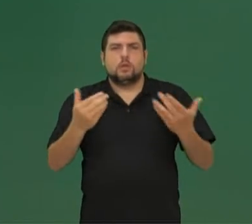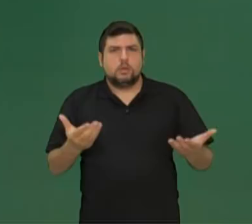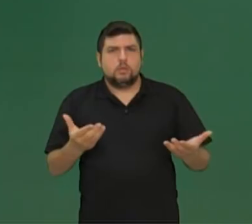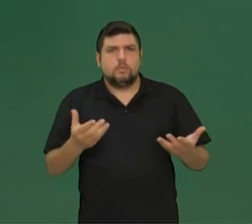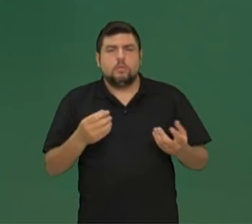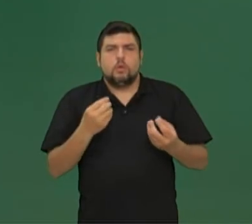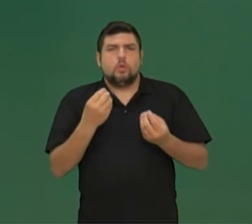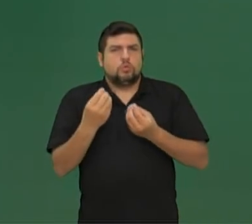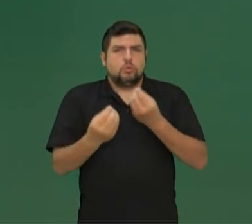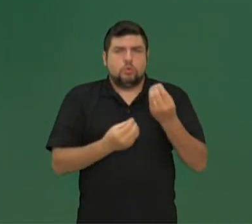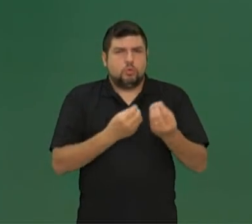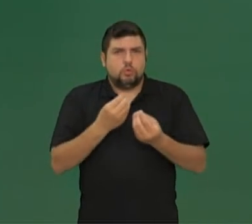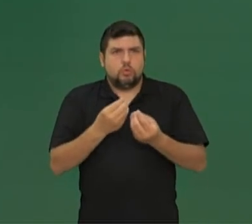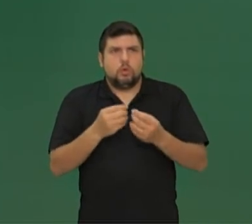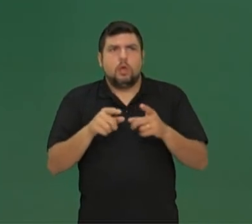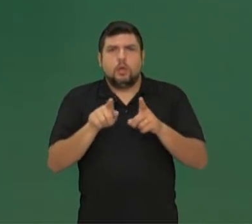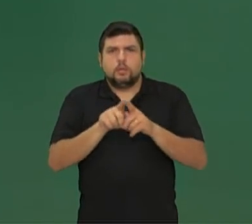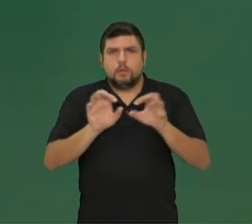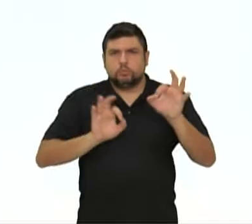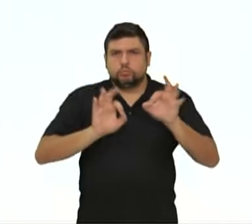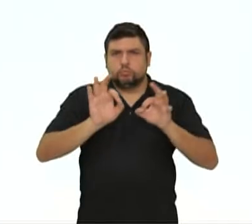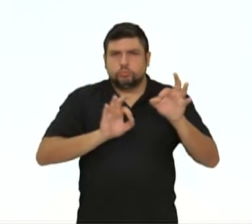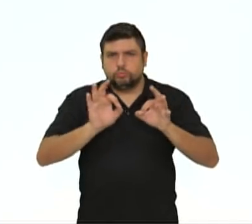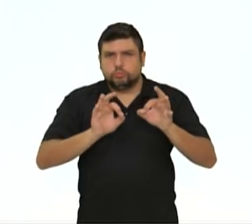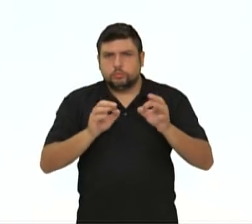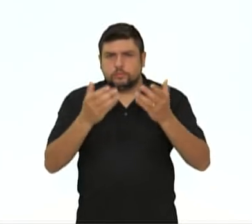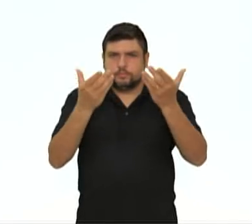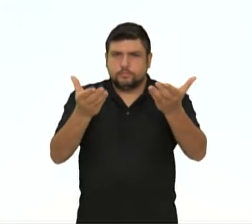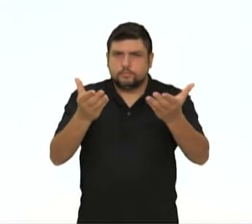Talvez uma regrinha de sinal, não é? Vamos lá?